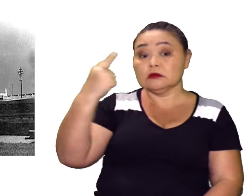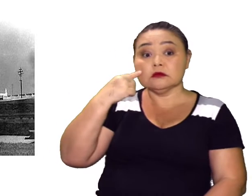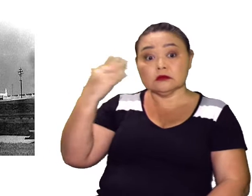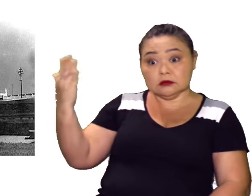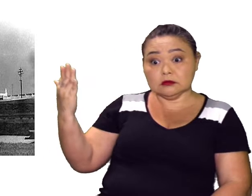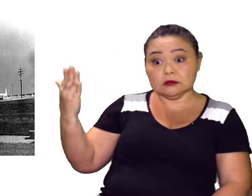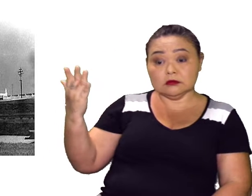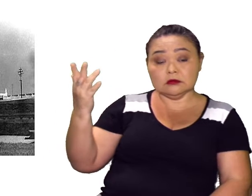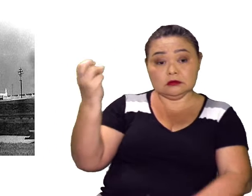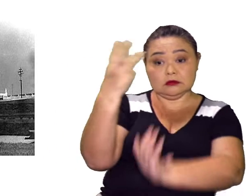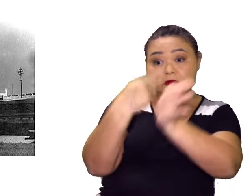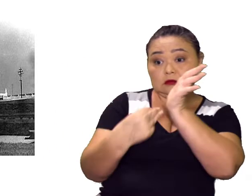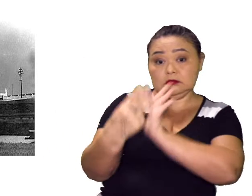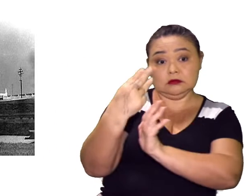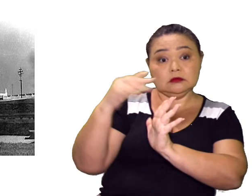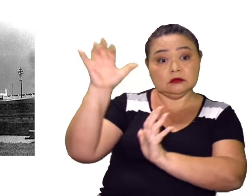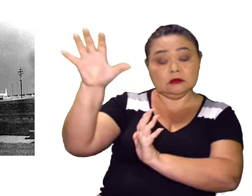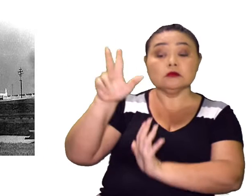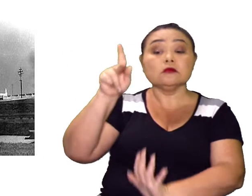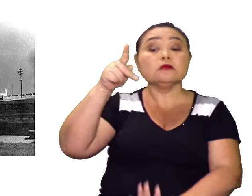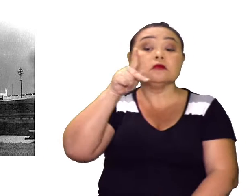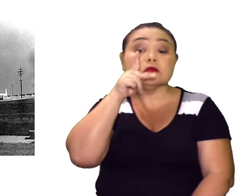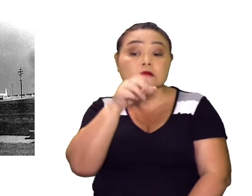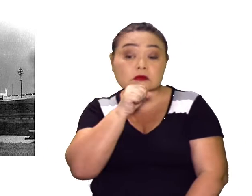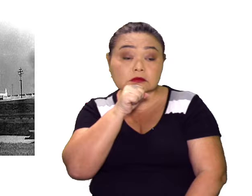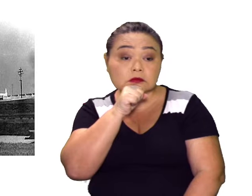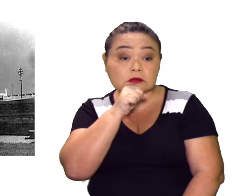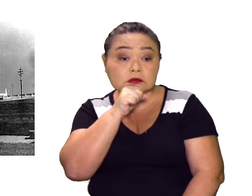mapa, onde